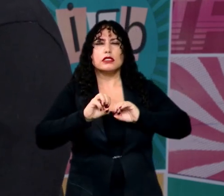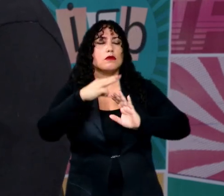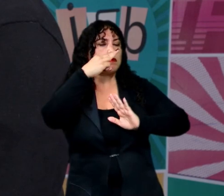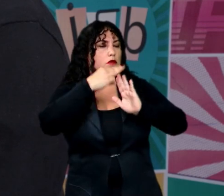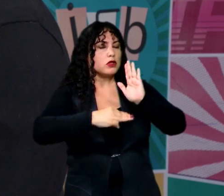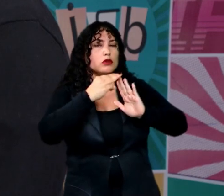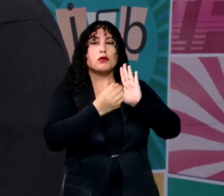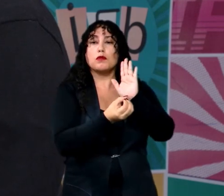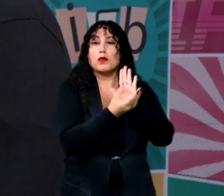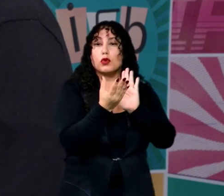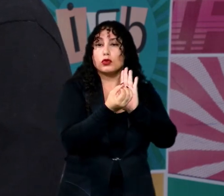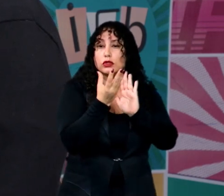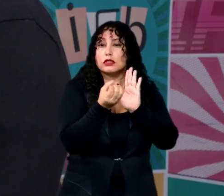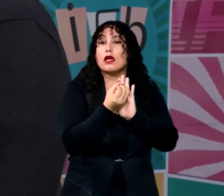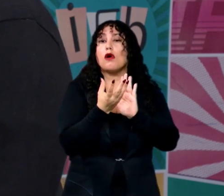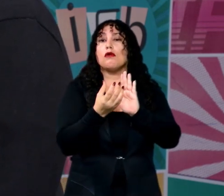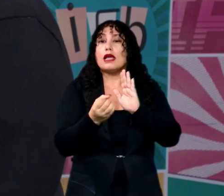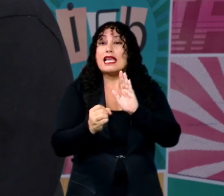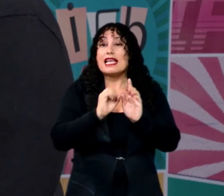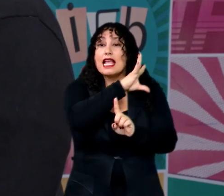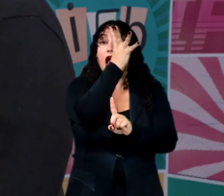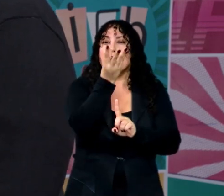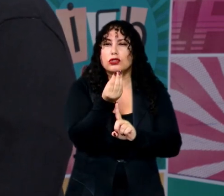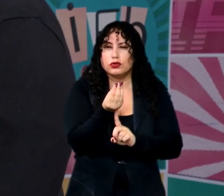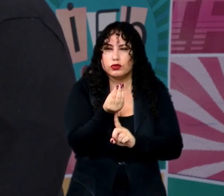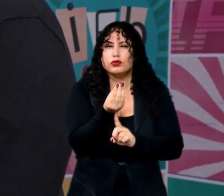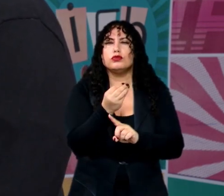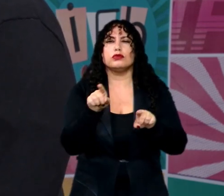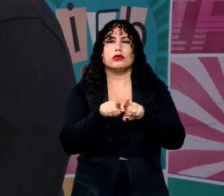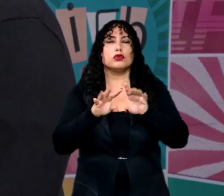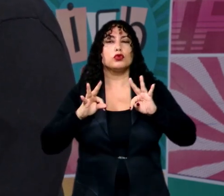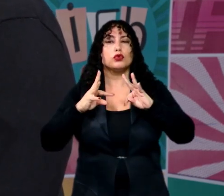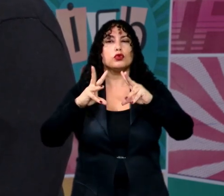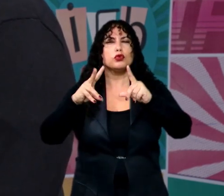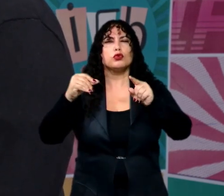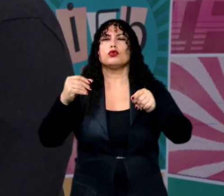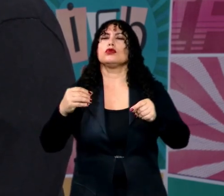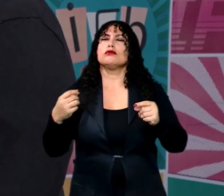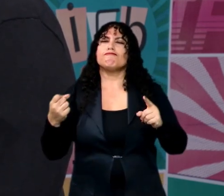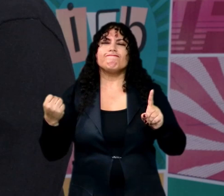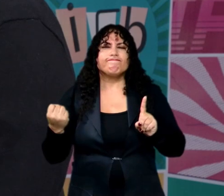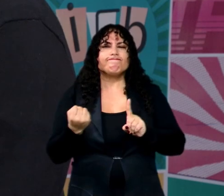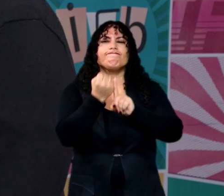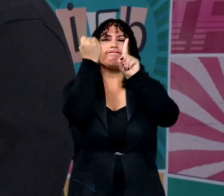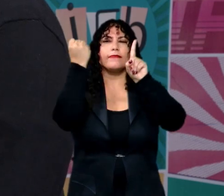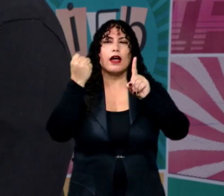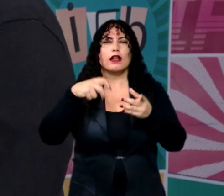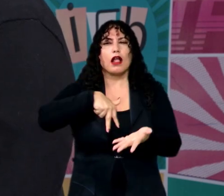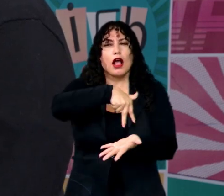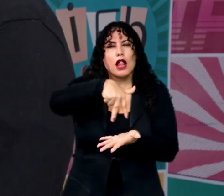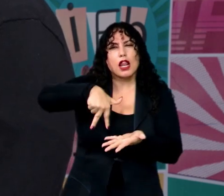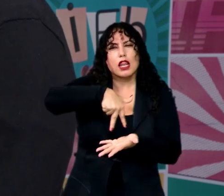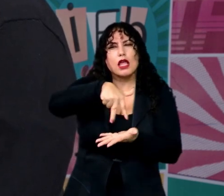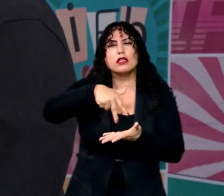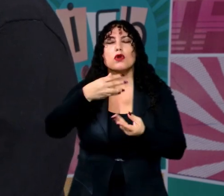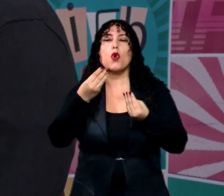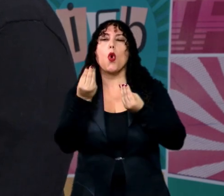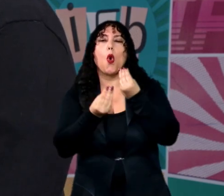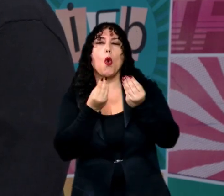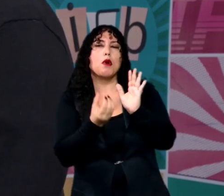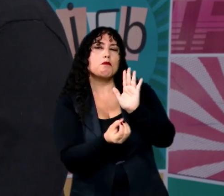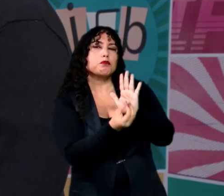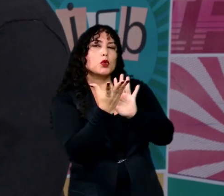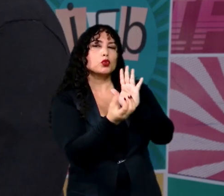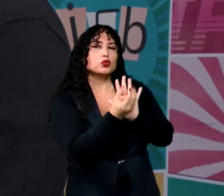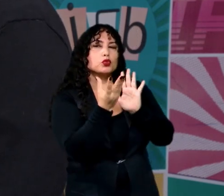metodologias de produção e criação artística. Então, isso tudo afeta o modo como a dança é produzida, como a dança é